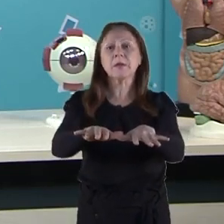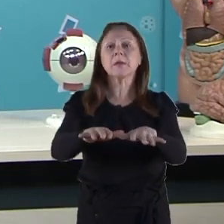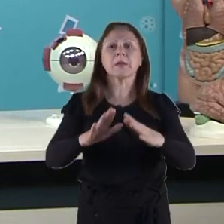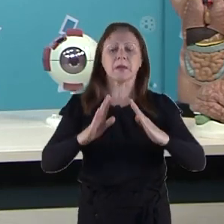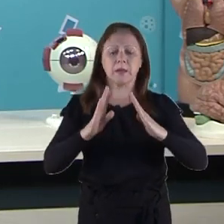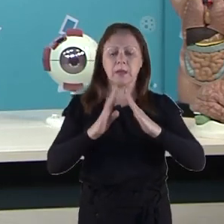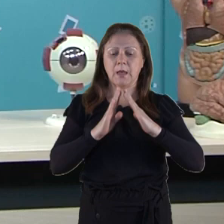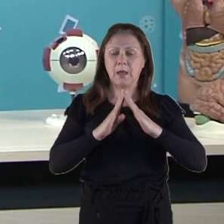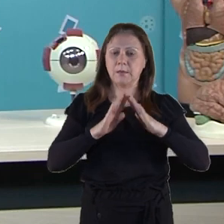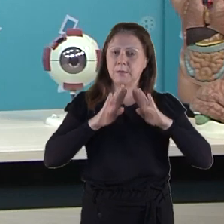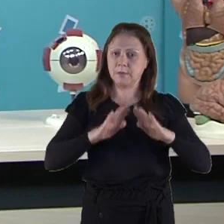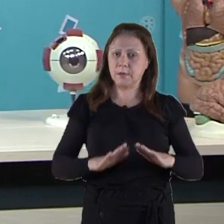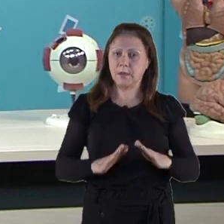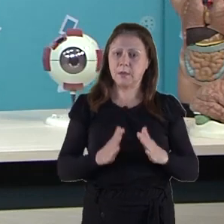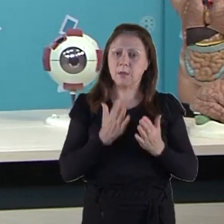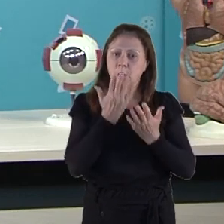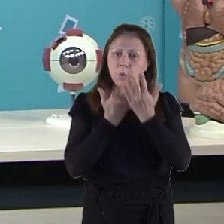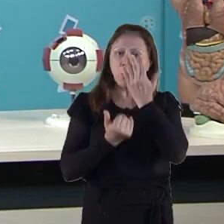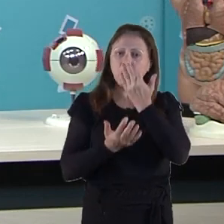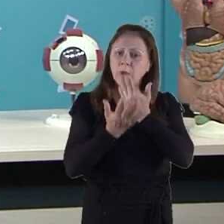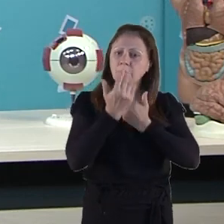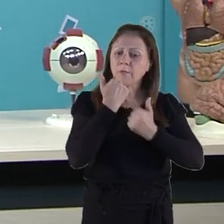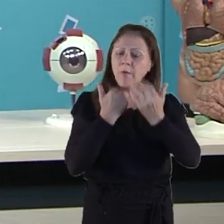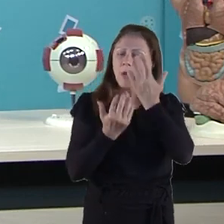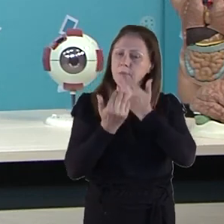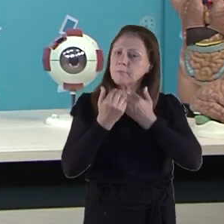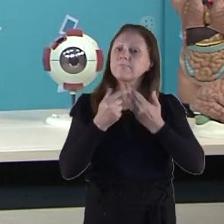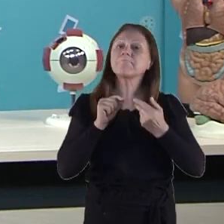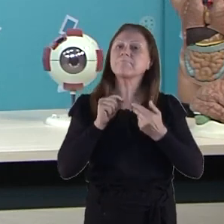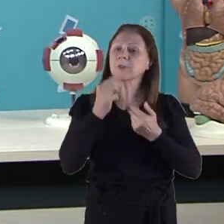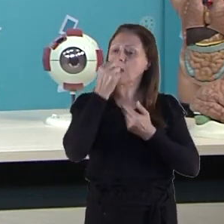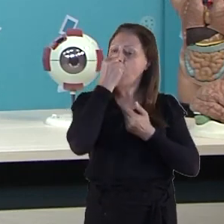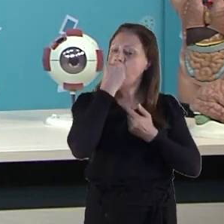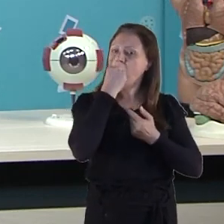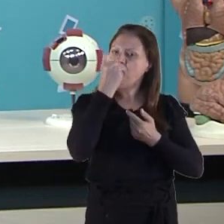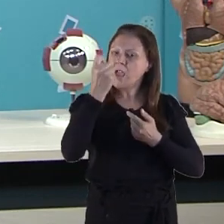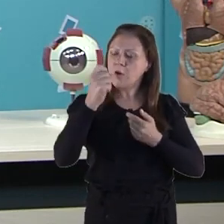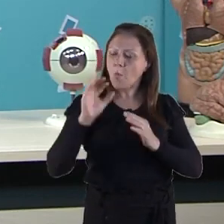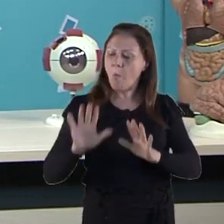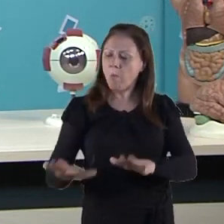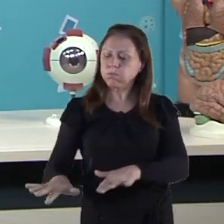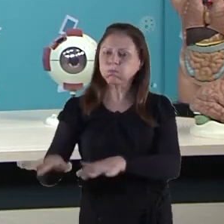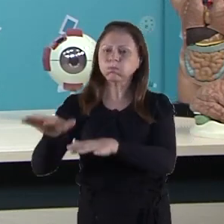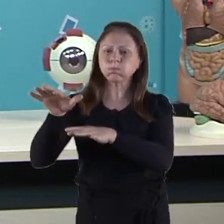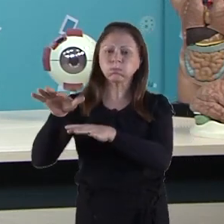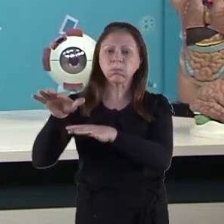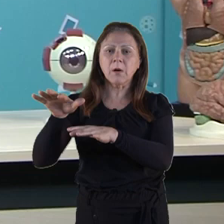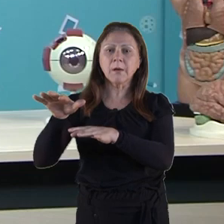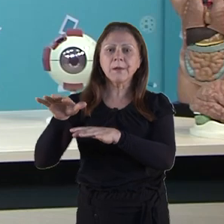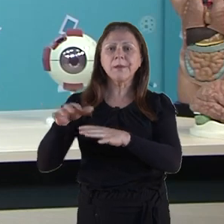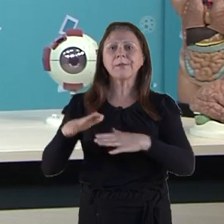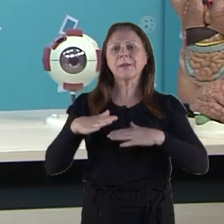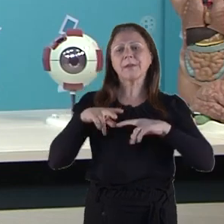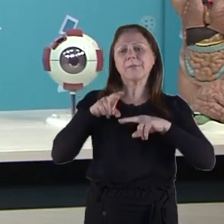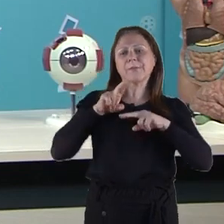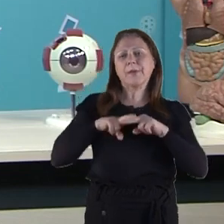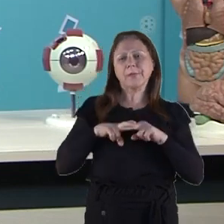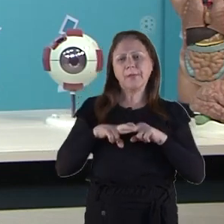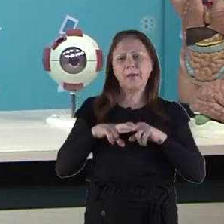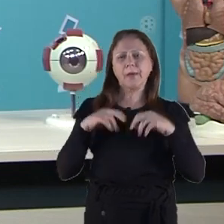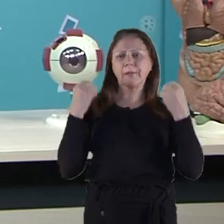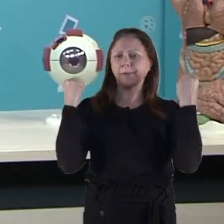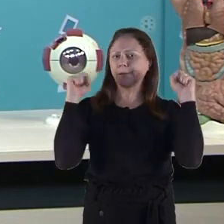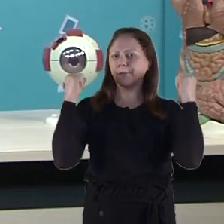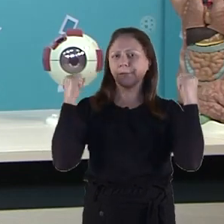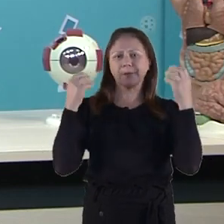muito mais lixo, consumindo alimentos diferentes do que a gente consumia antes da pandemia e às vezes a gente está fazendo menos exercício físico também. Tem